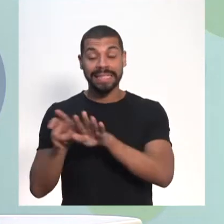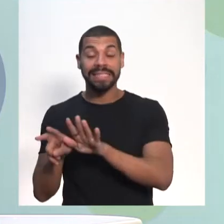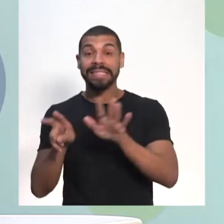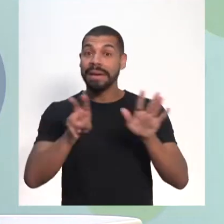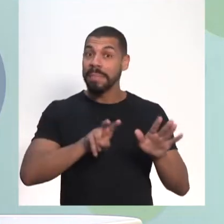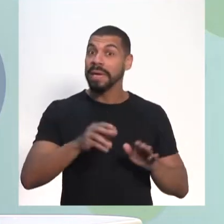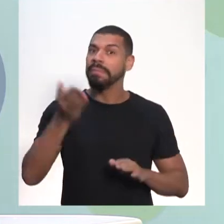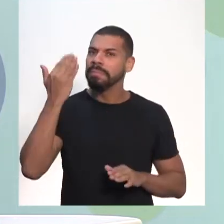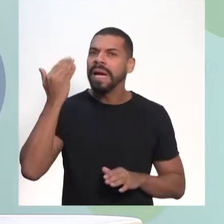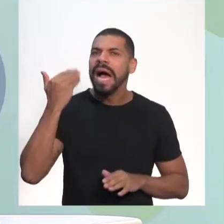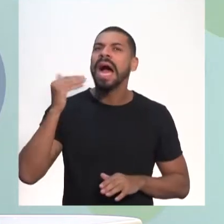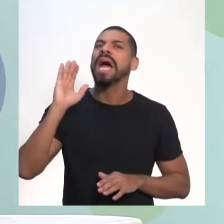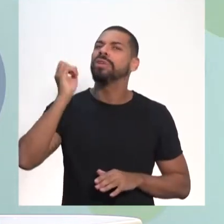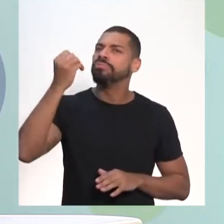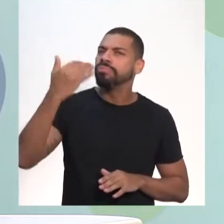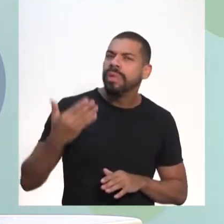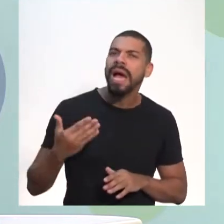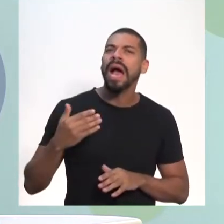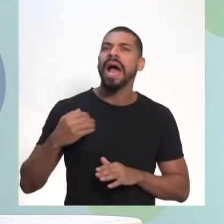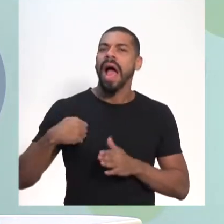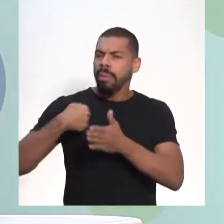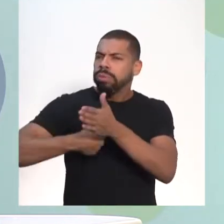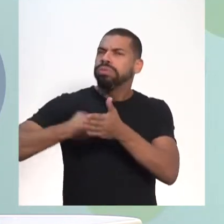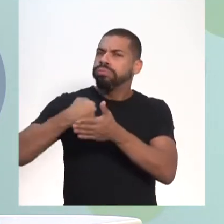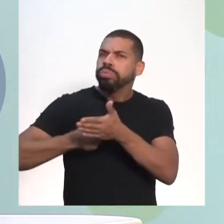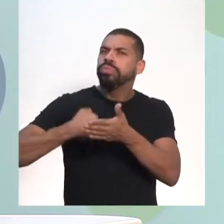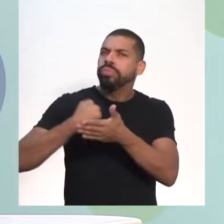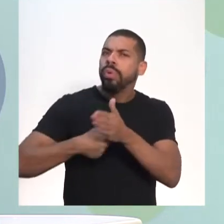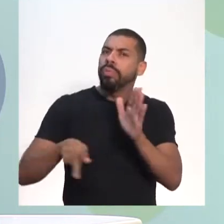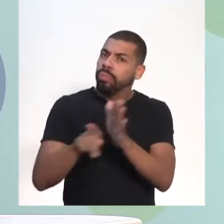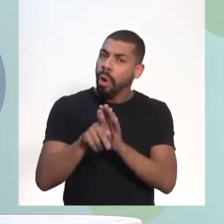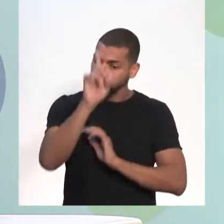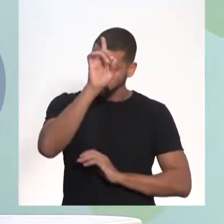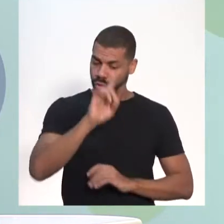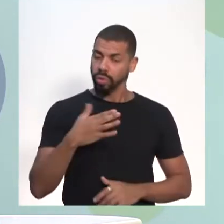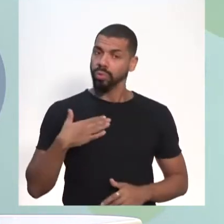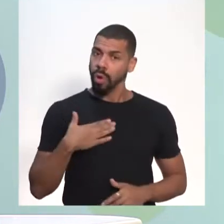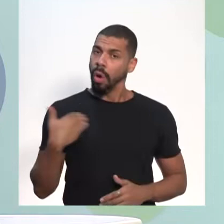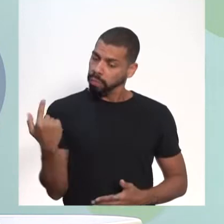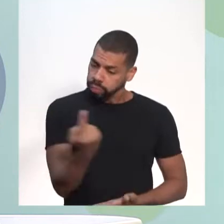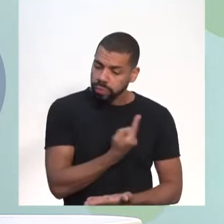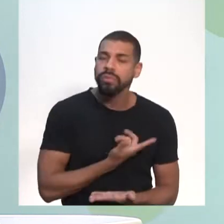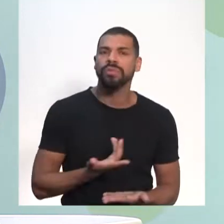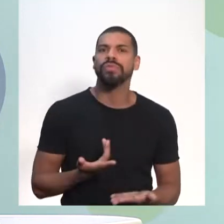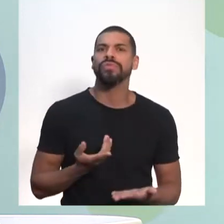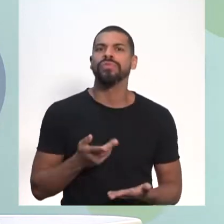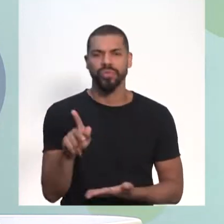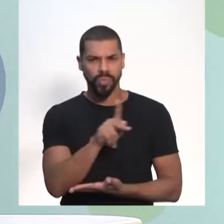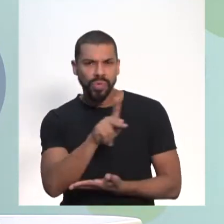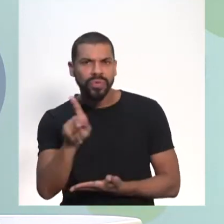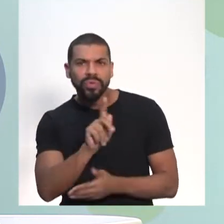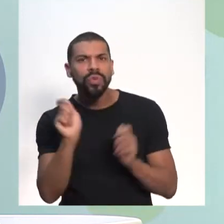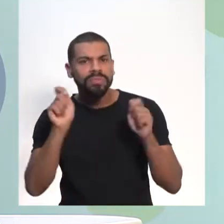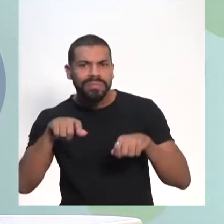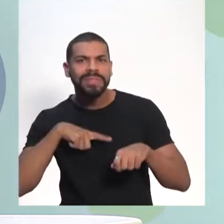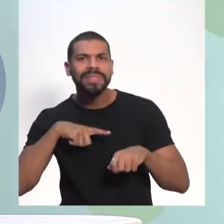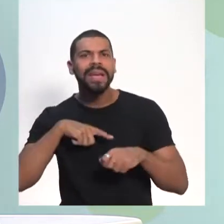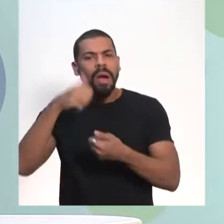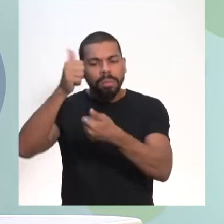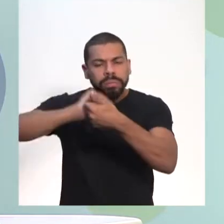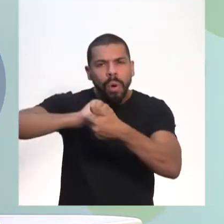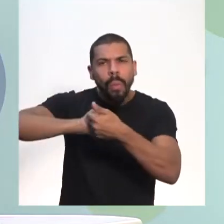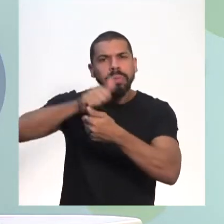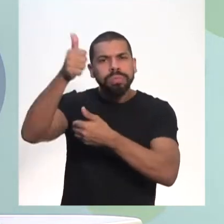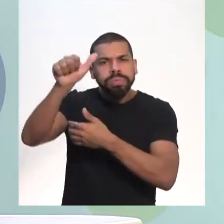né, a luta, a conquista, é um direito nosso, e nós temos que aproveitar e qualificar cada vez mais esse espaço. É